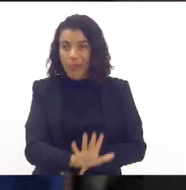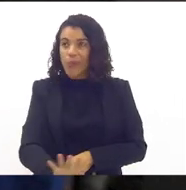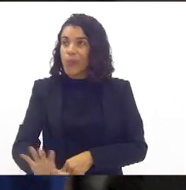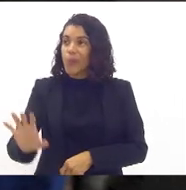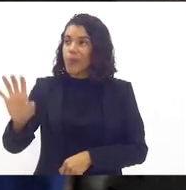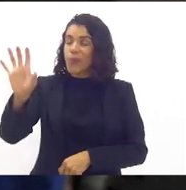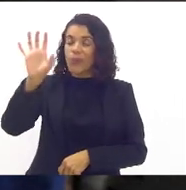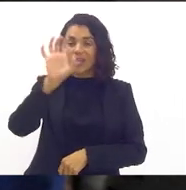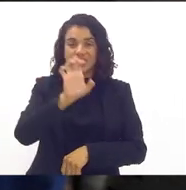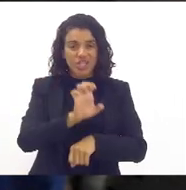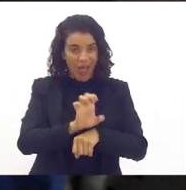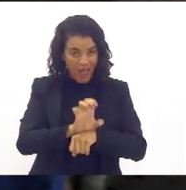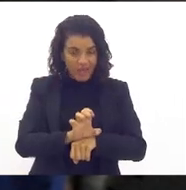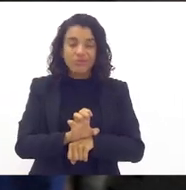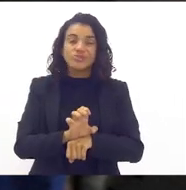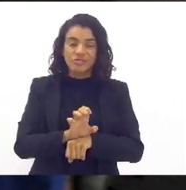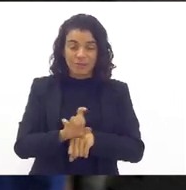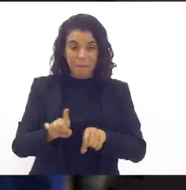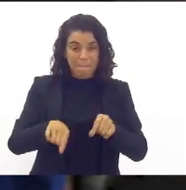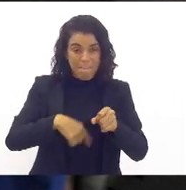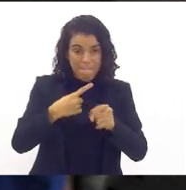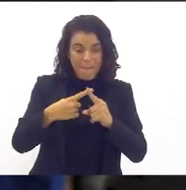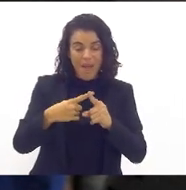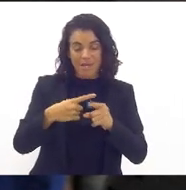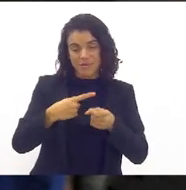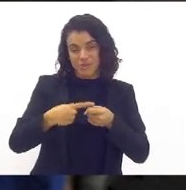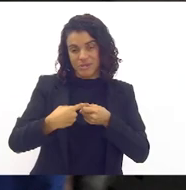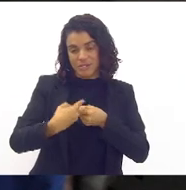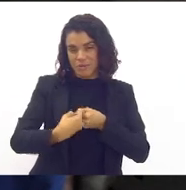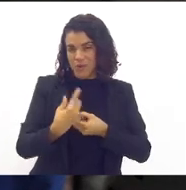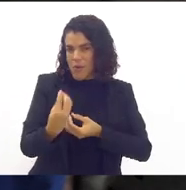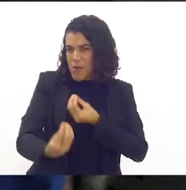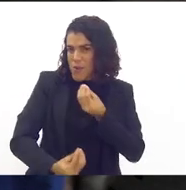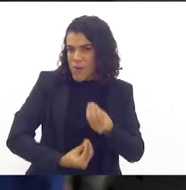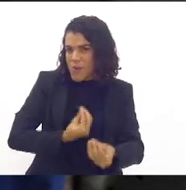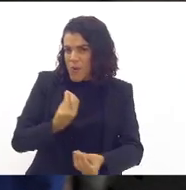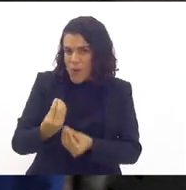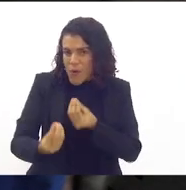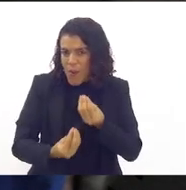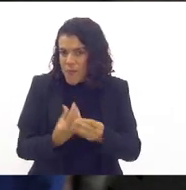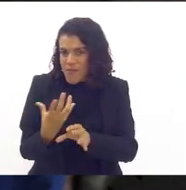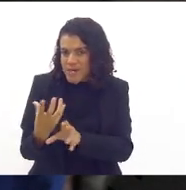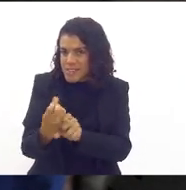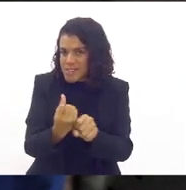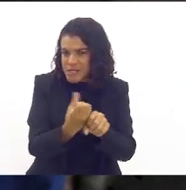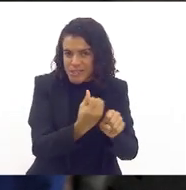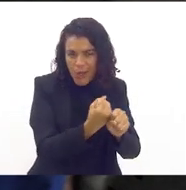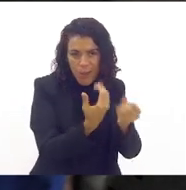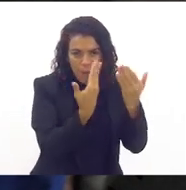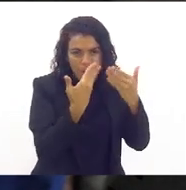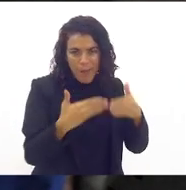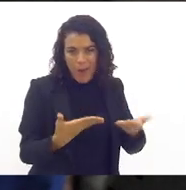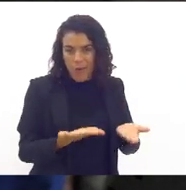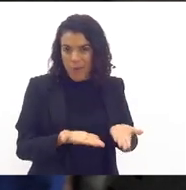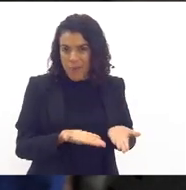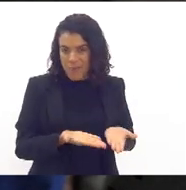unidades federativas e nos municípios também. Como é que vai ser essa conta para compensar isso?